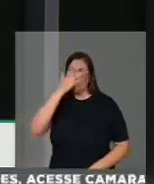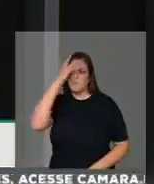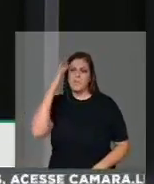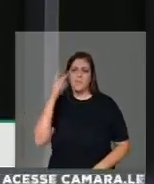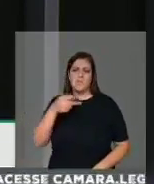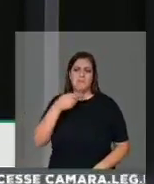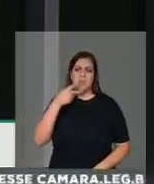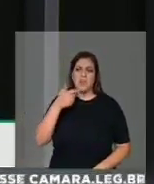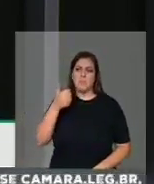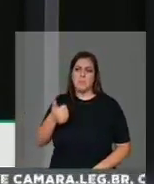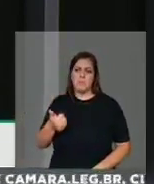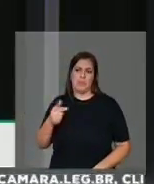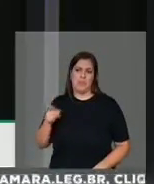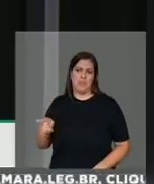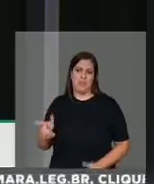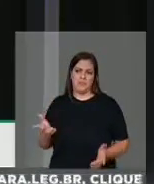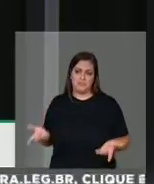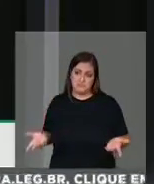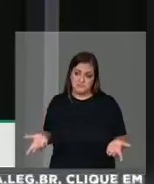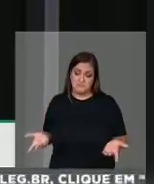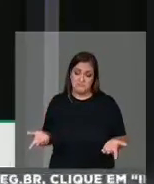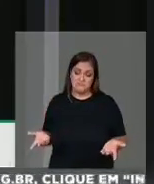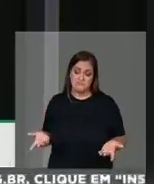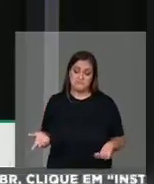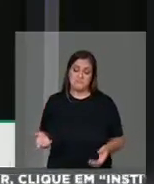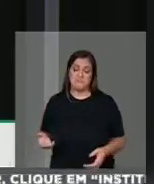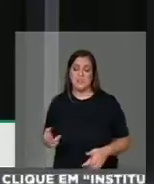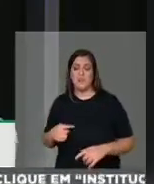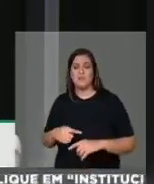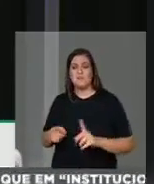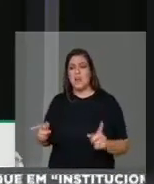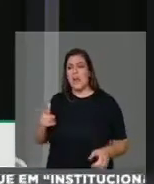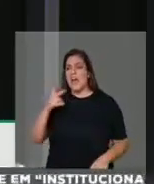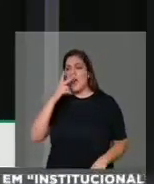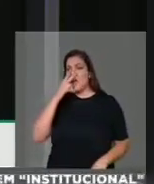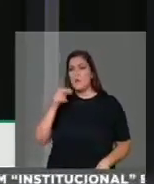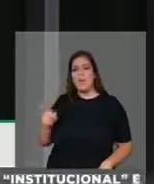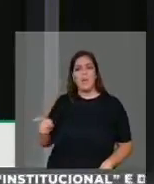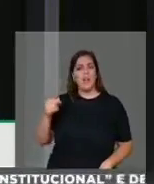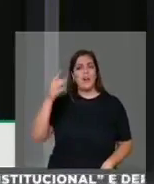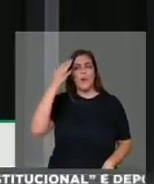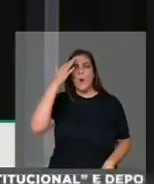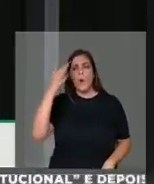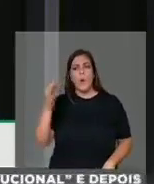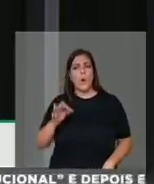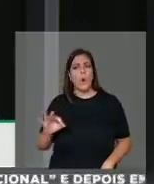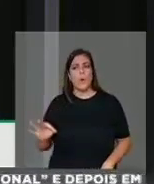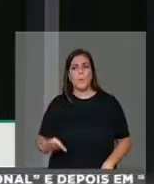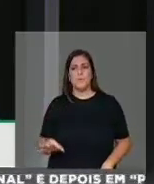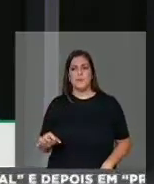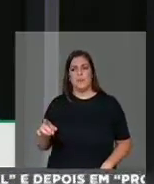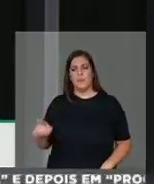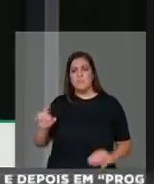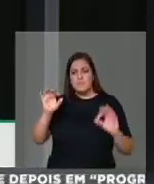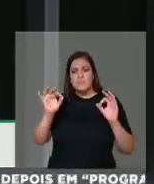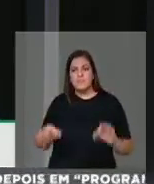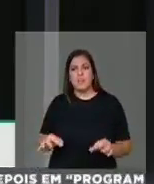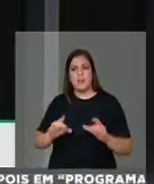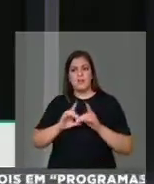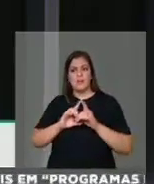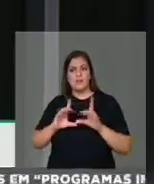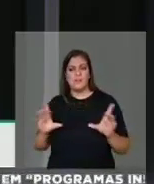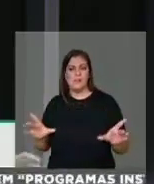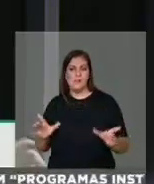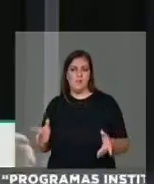e não duvido, mas acho que ele entende pouco de democracia, porque se ele entendesse, não iria se imiscuir